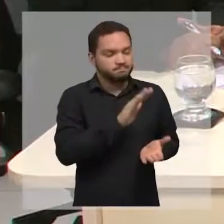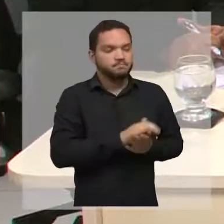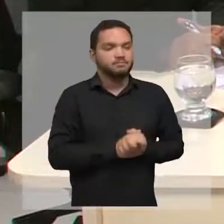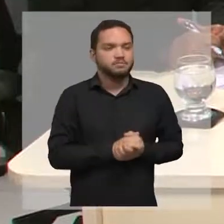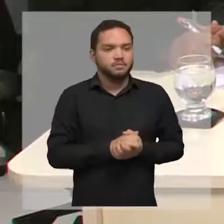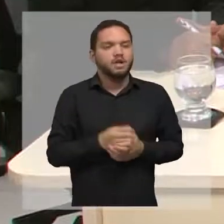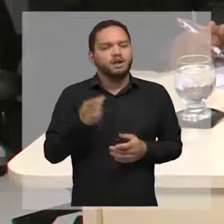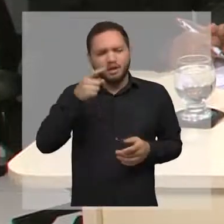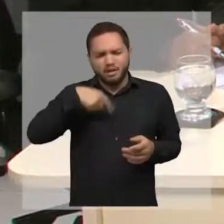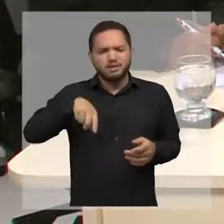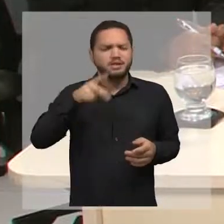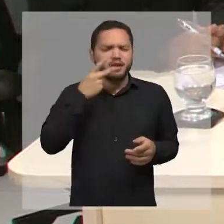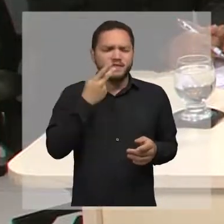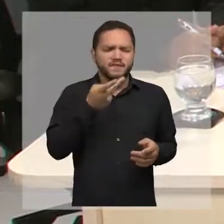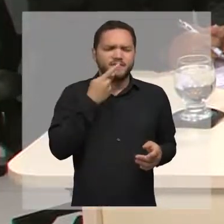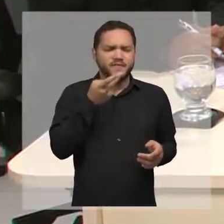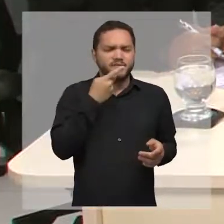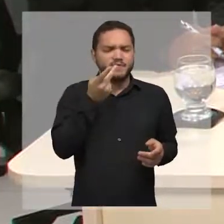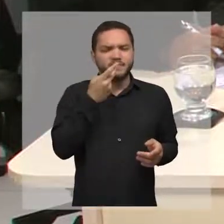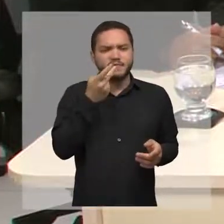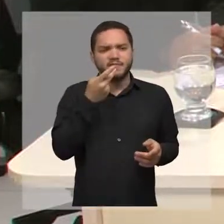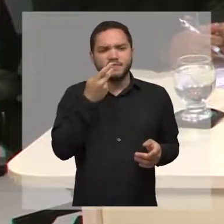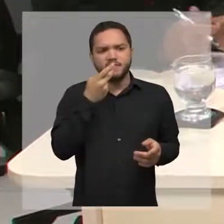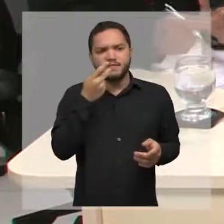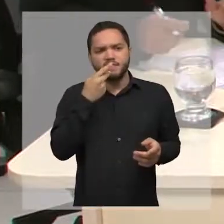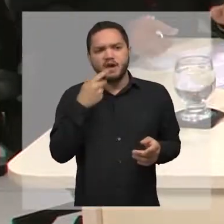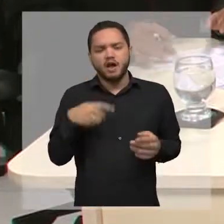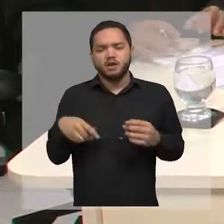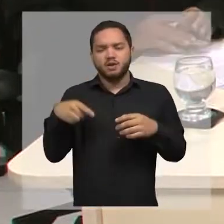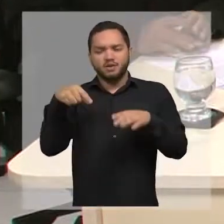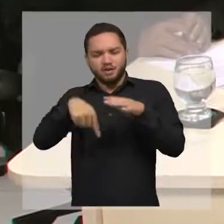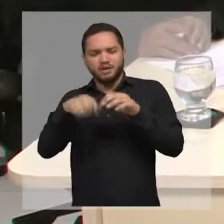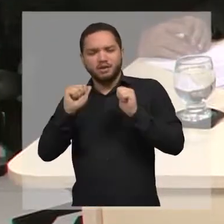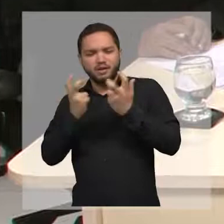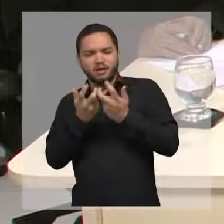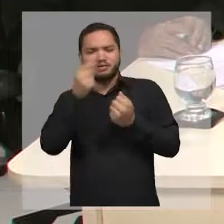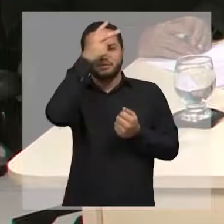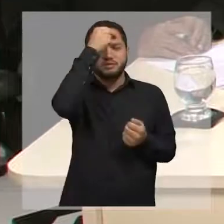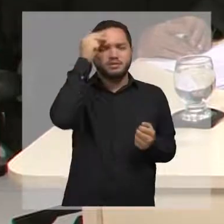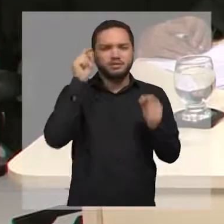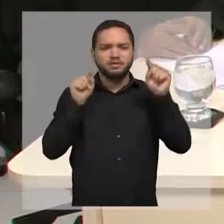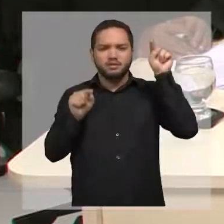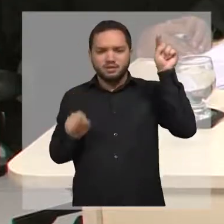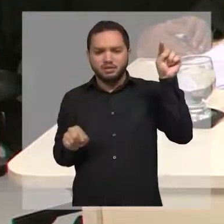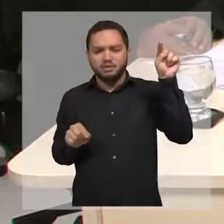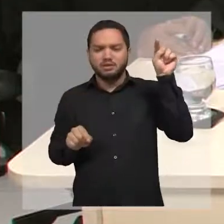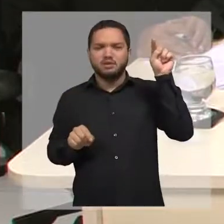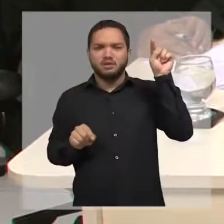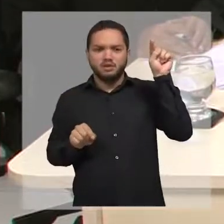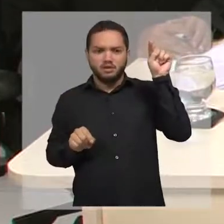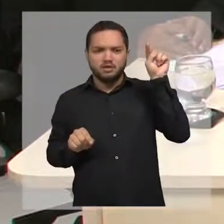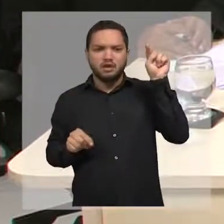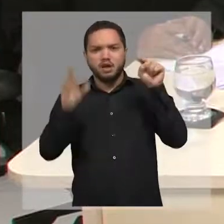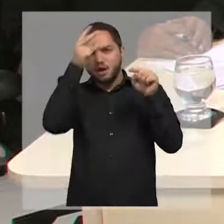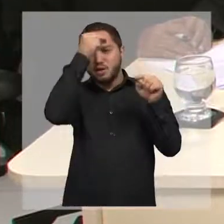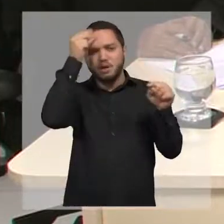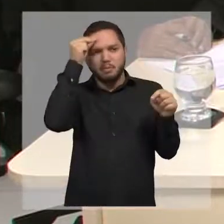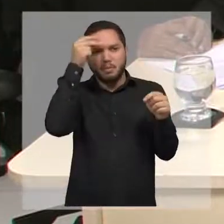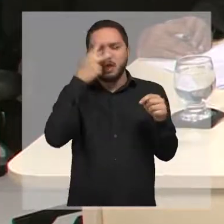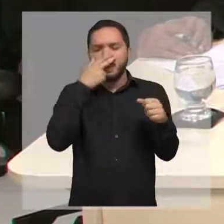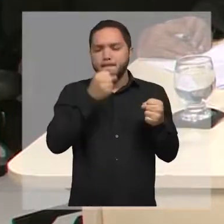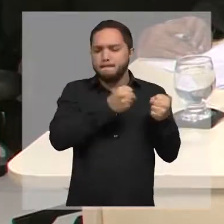discussão que a gente sempre se discute entre o Legislativo e o Executivo é o excesso de poder